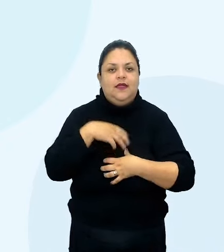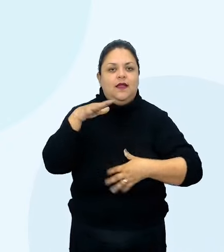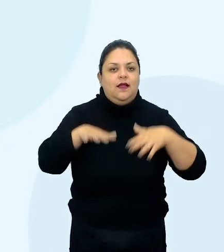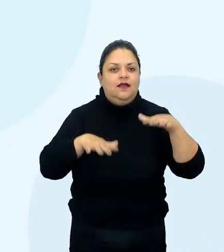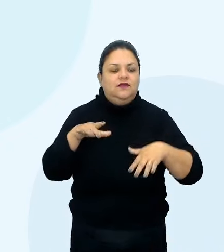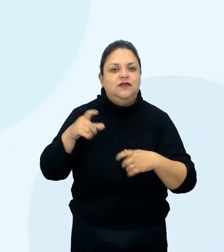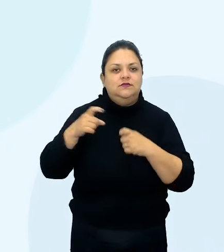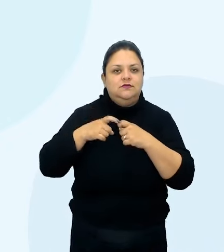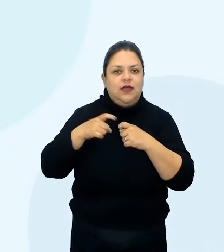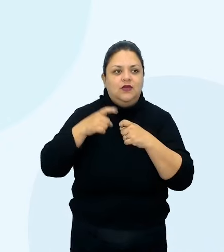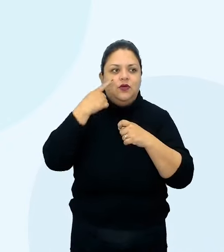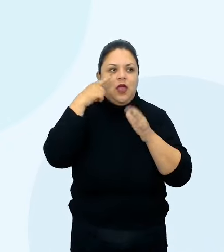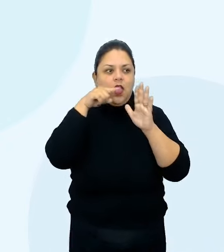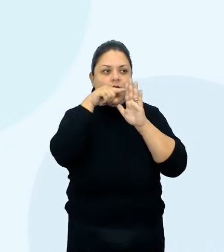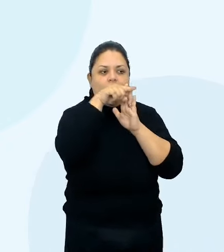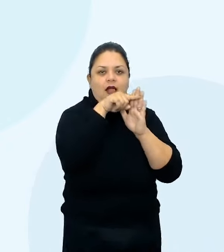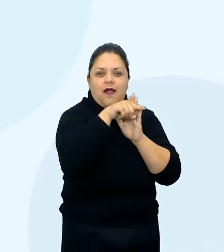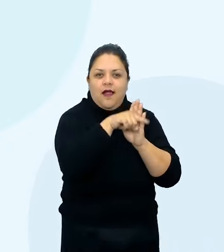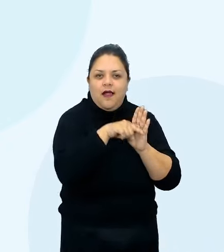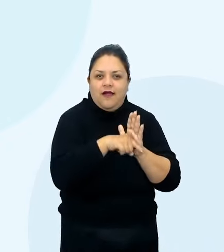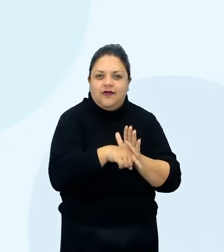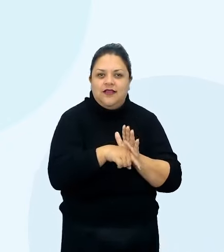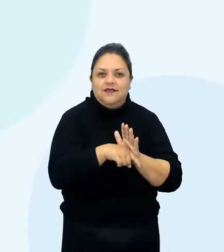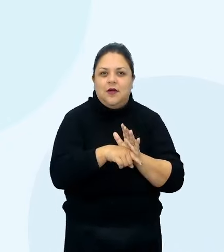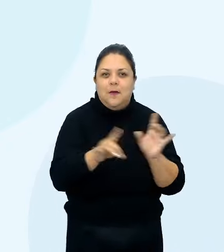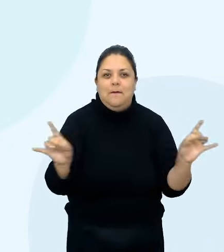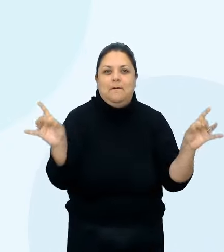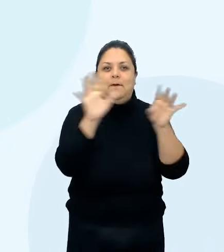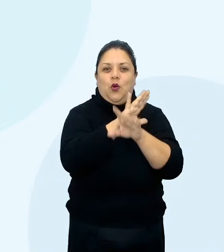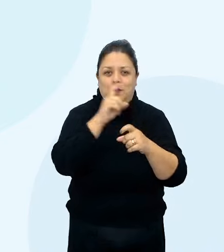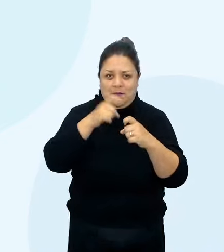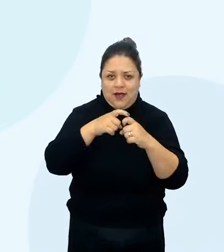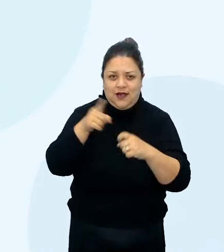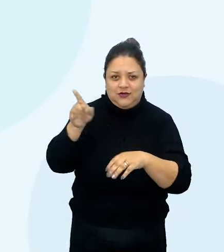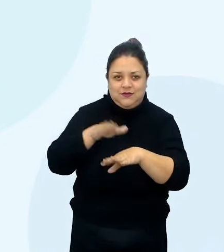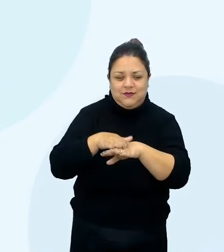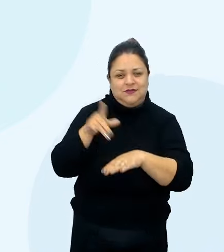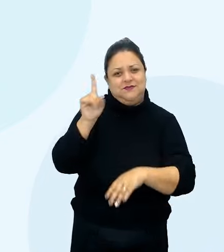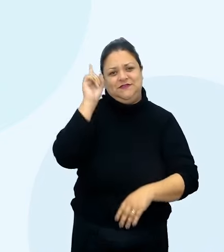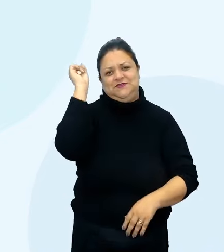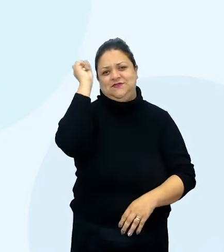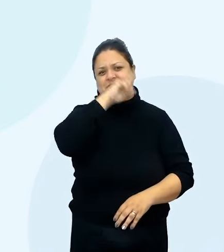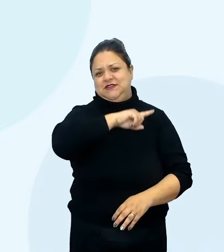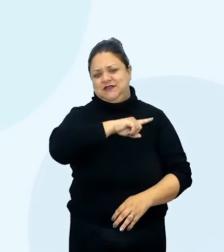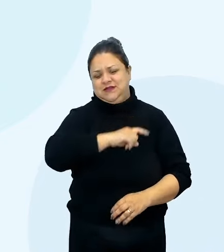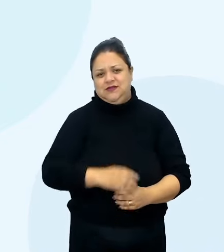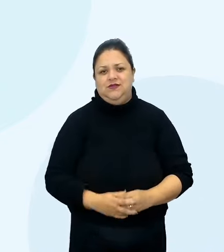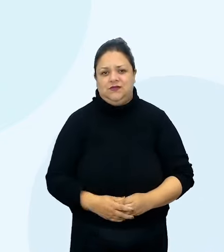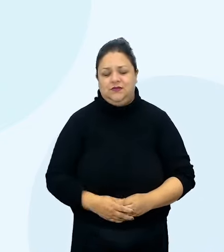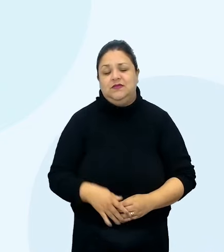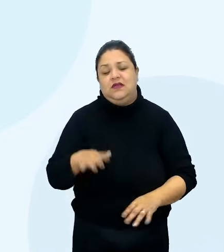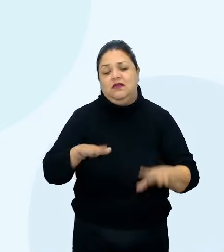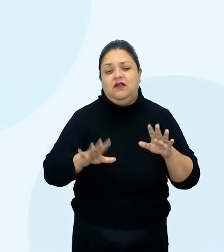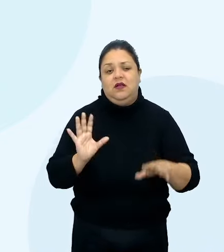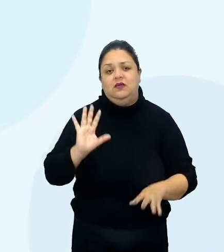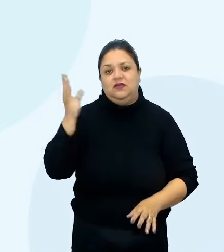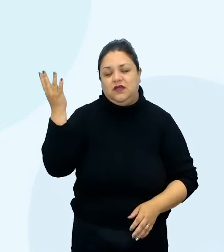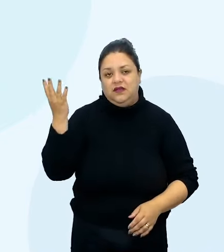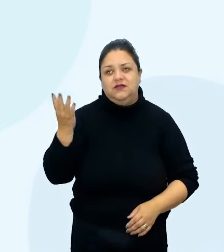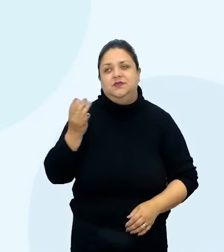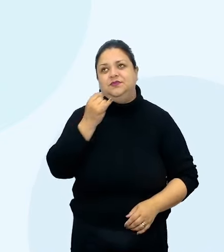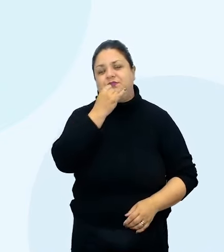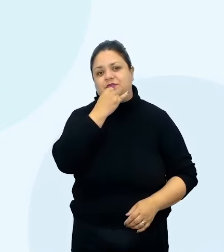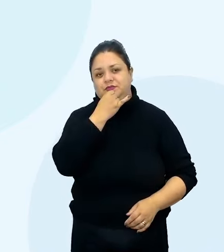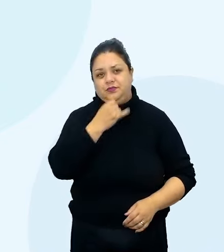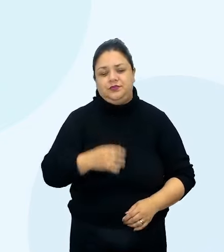fazer uma avaliação, né? Então, na verdade, o que acontece, né? A